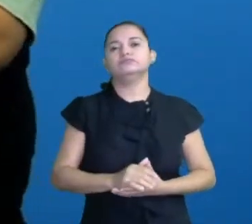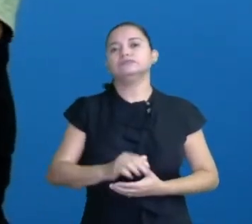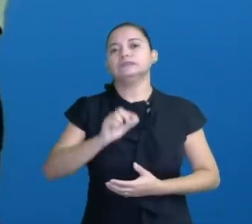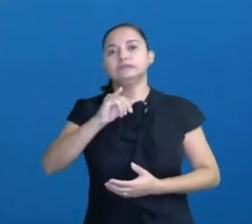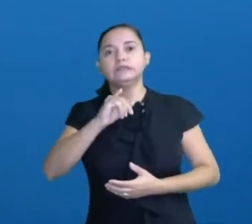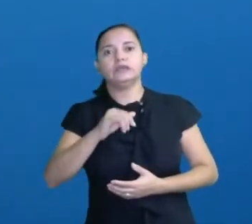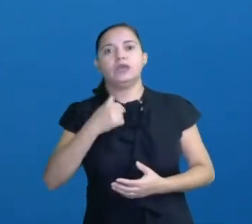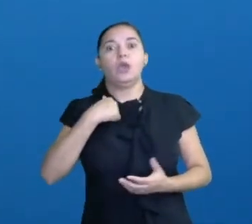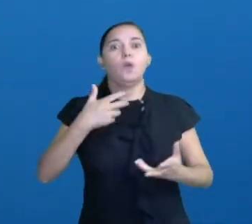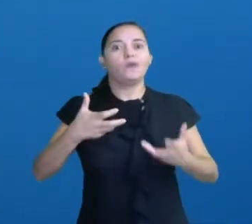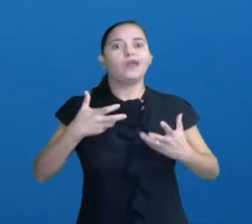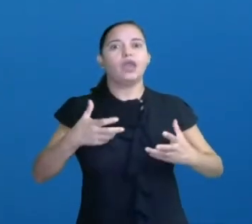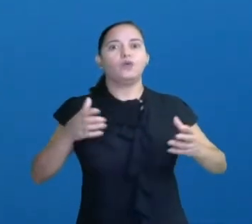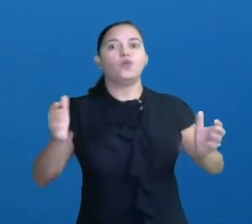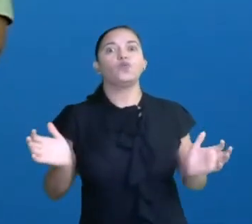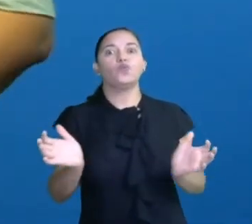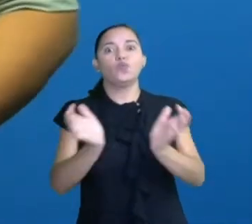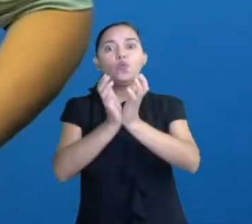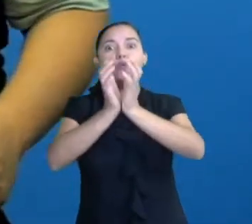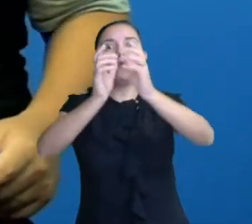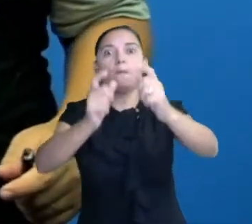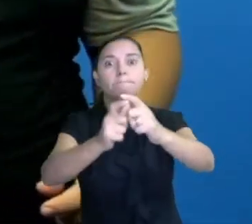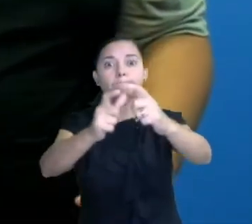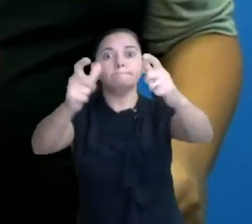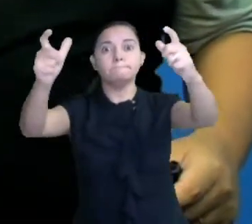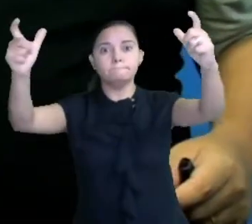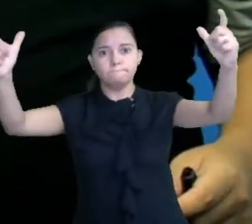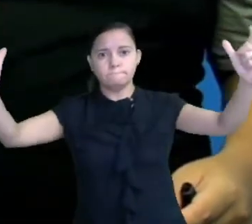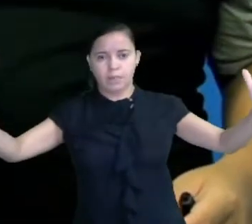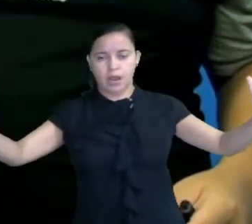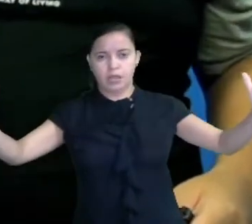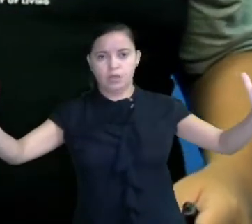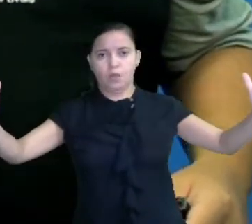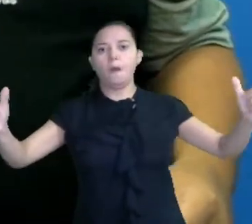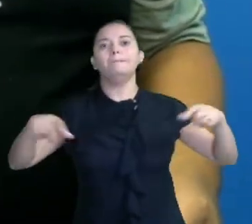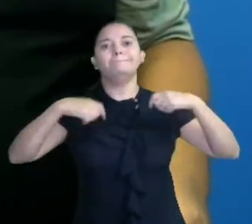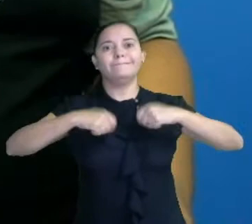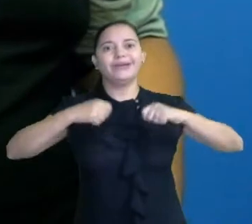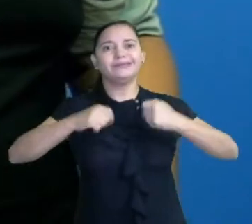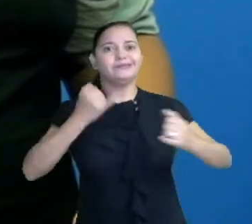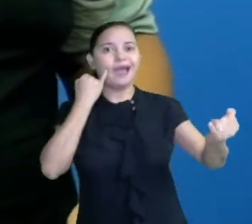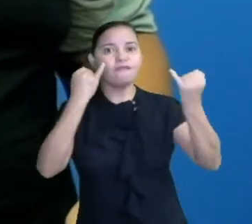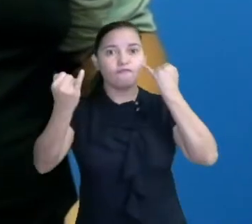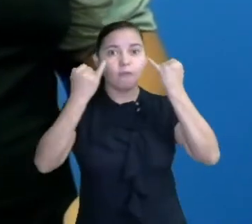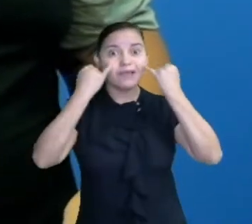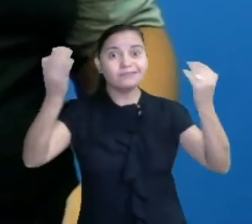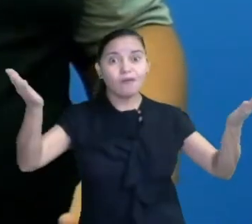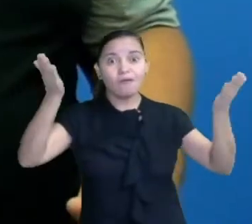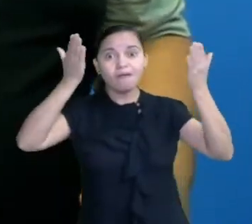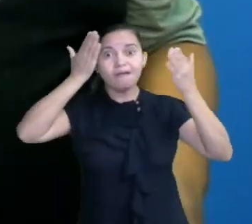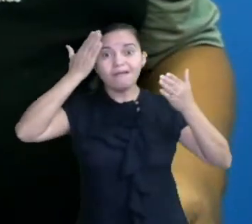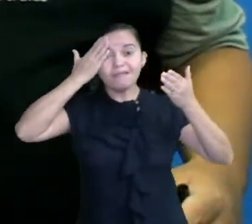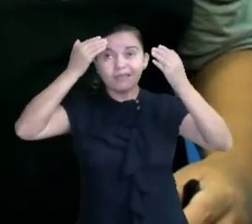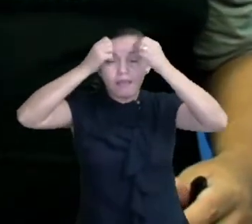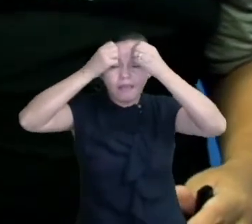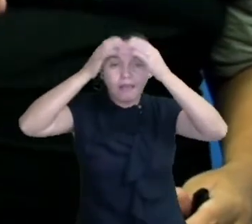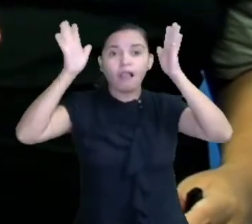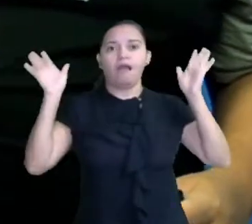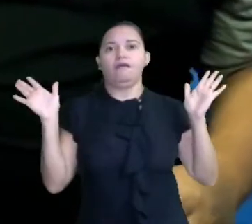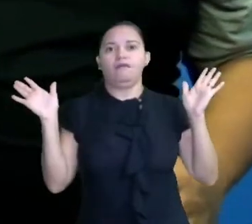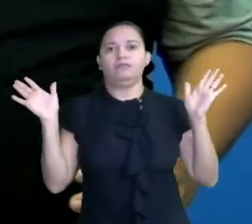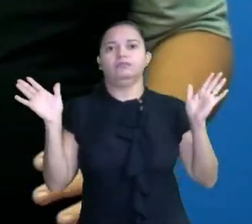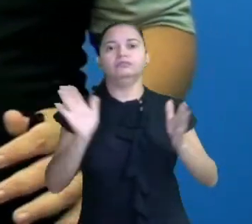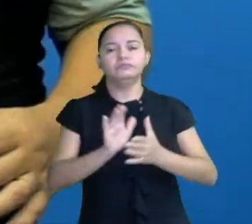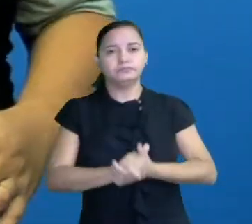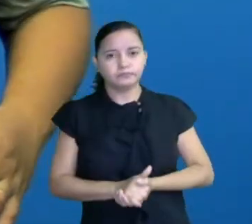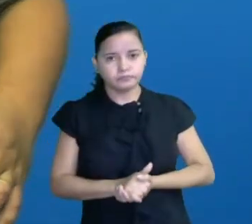deixar a informação clara. Por isso que deixa bem claro, subentendidos. Mas vamos